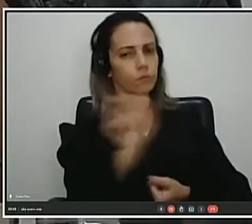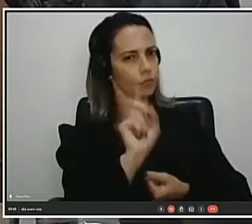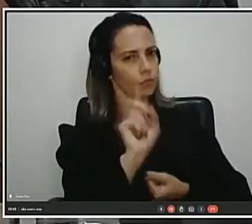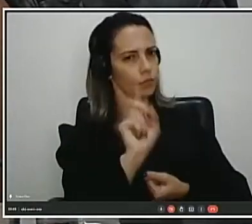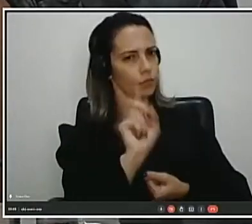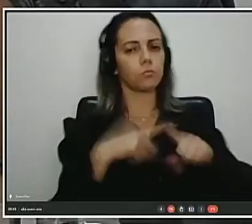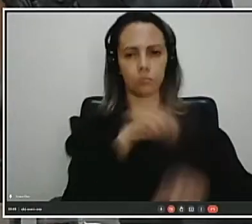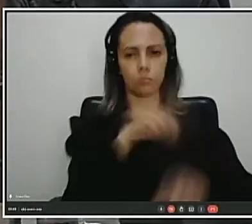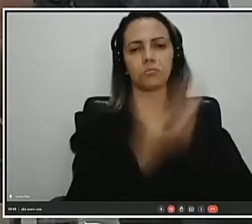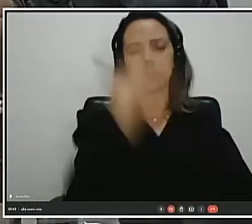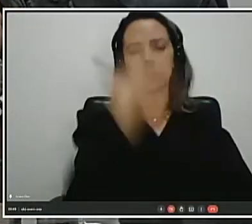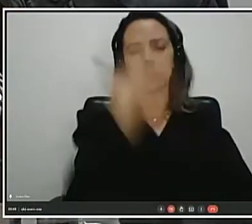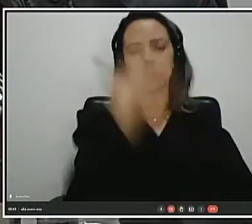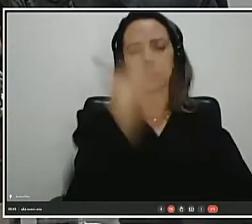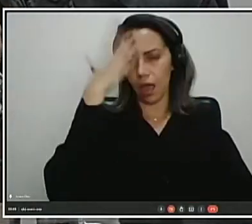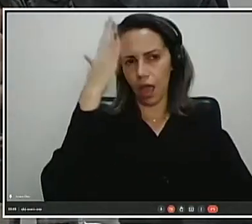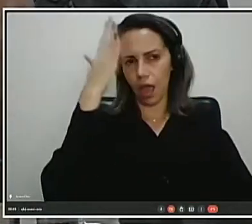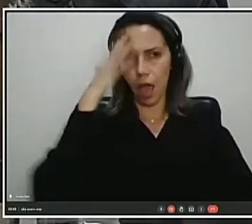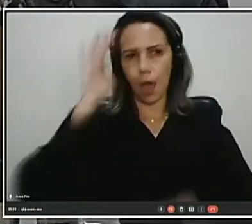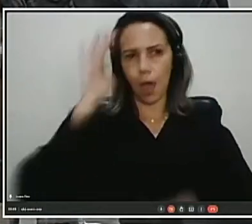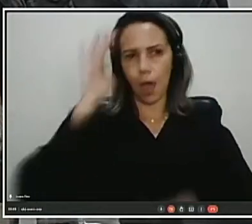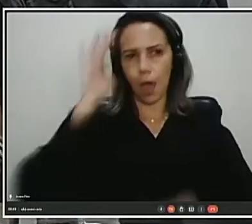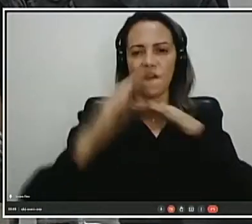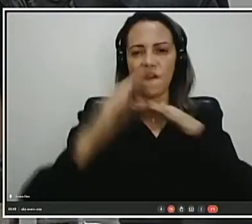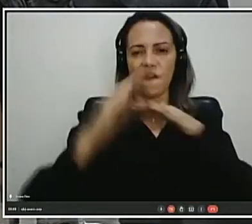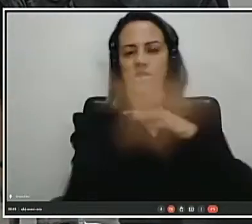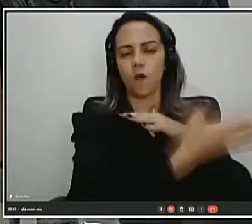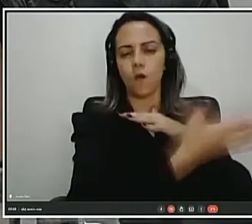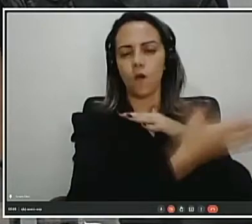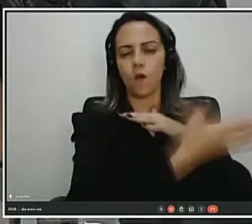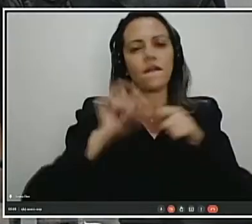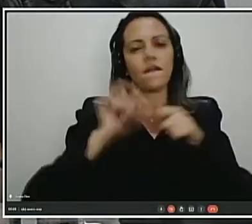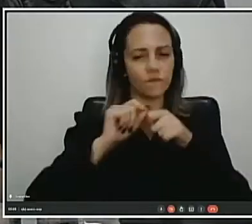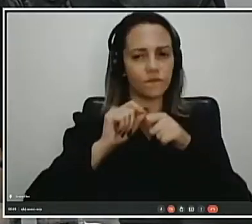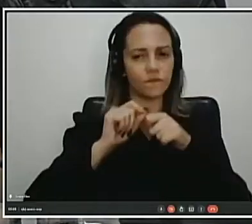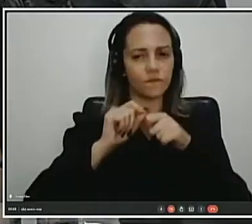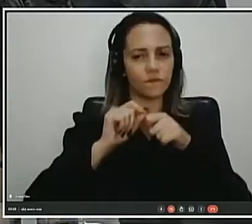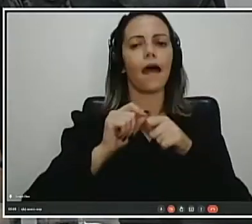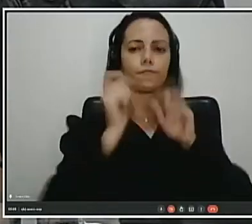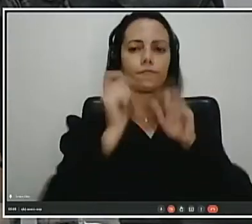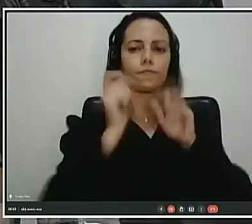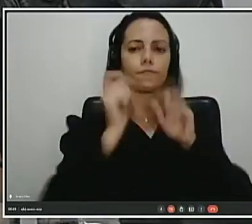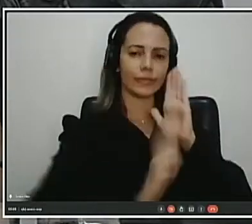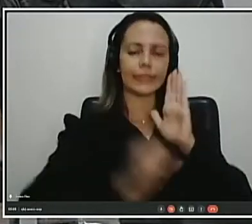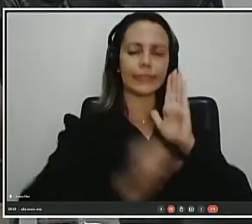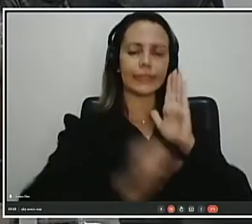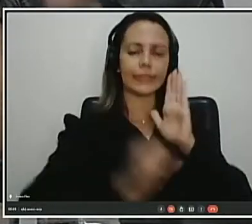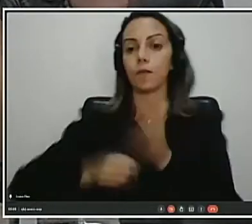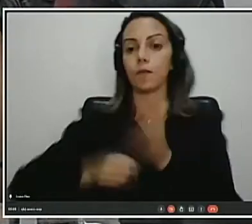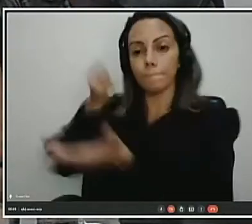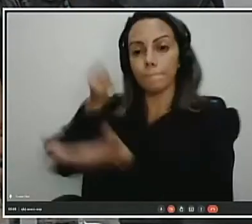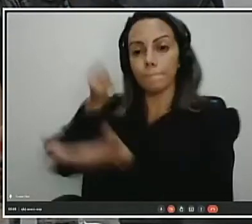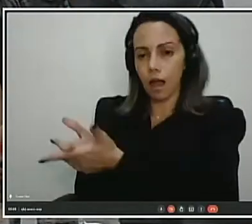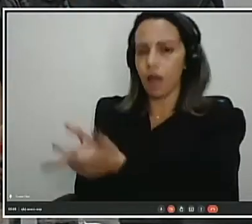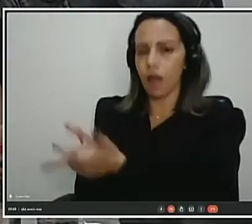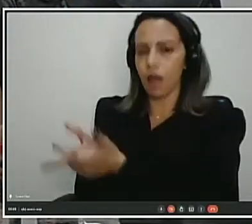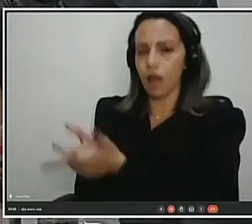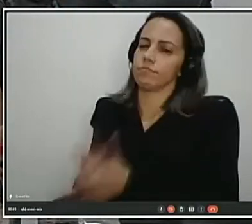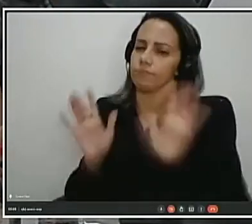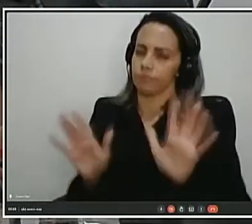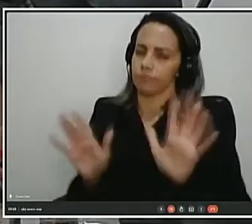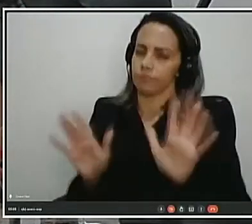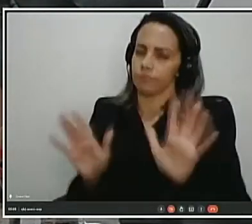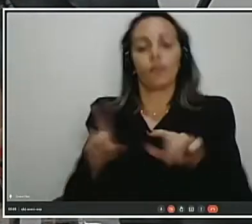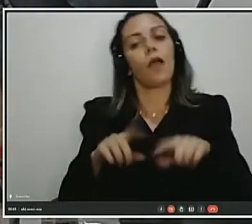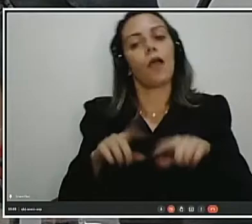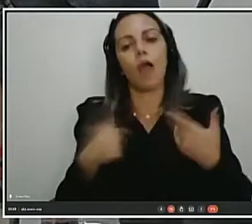mídias aí fora só fazem matéria se for paga. Então, isso que eu quero dizer para vocês, agradecer a presença de